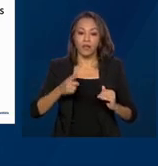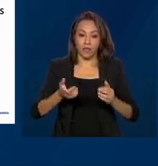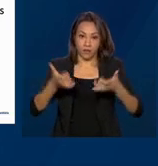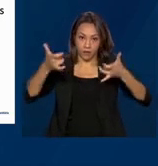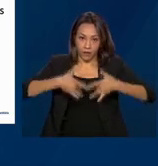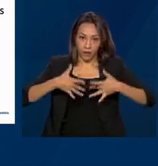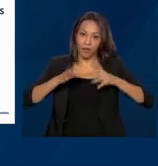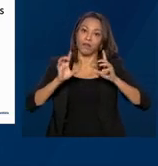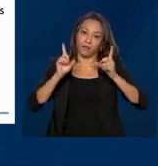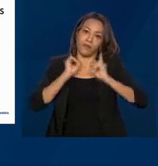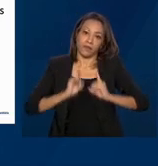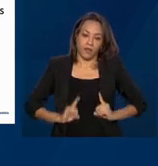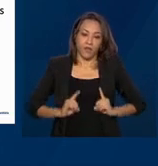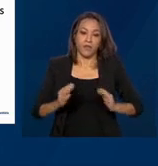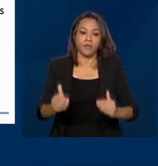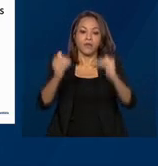severa,